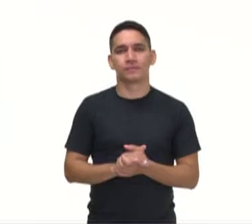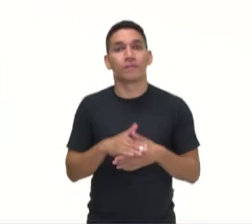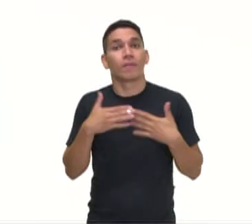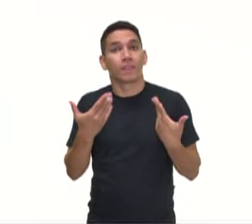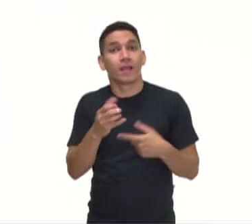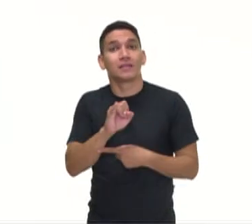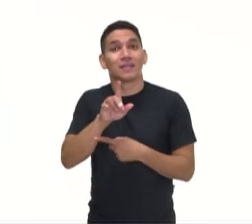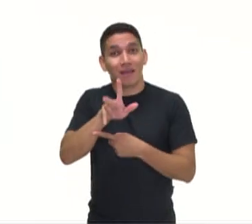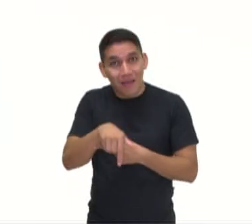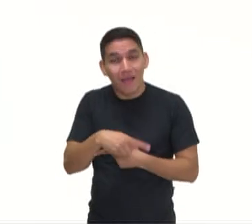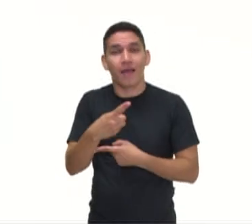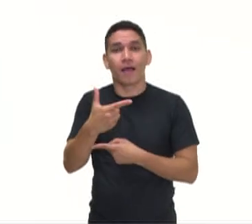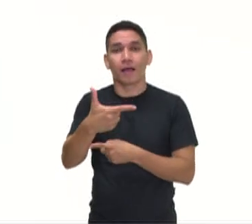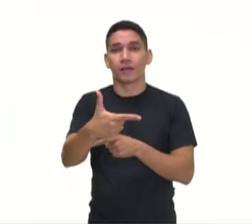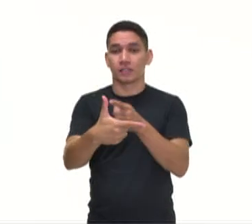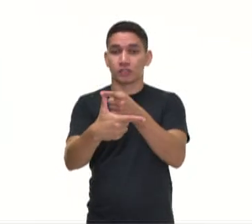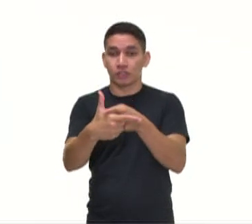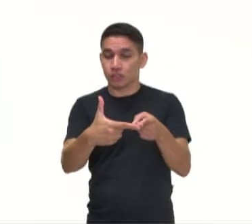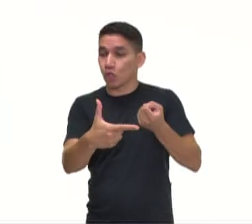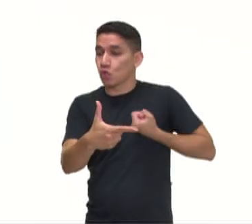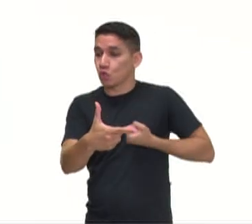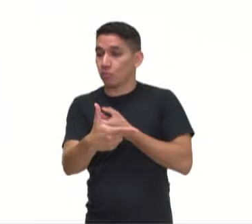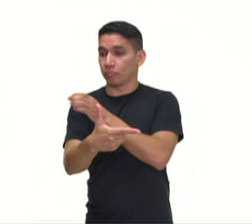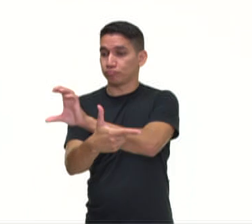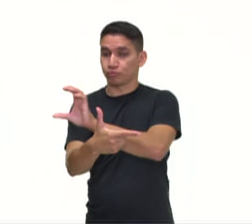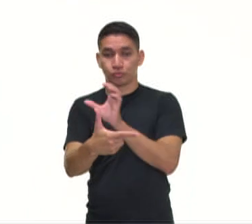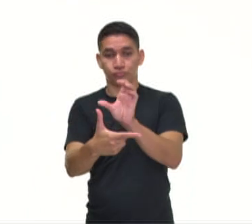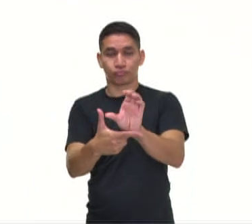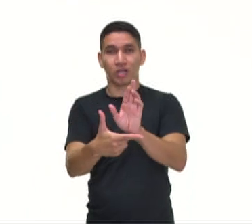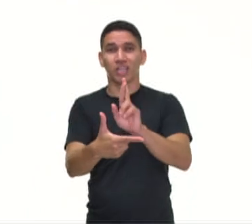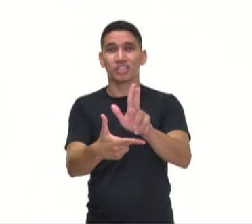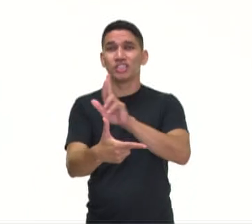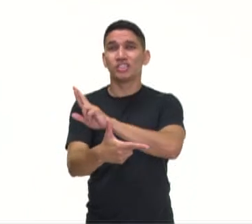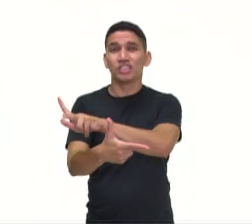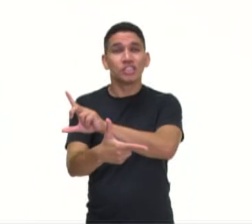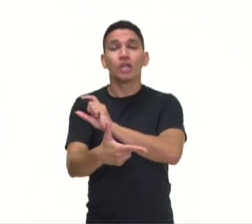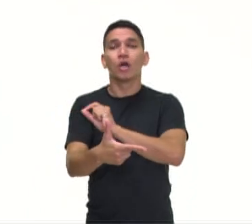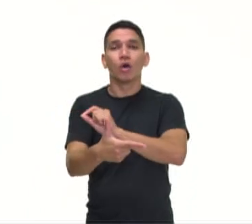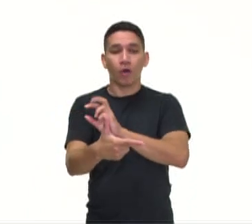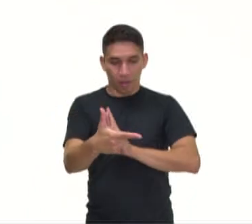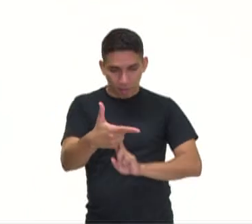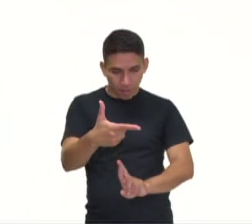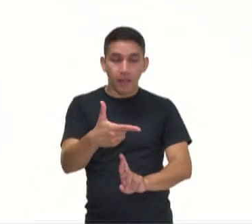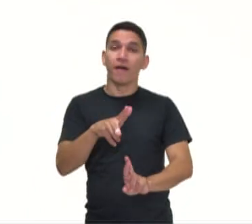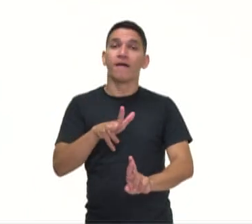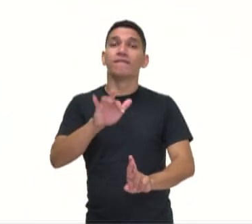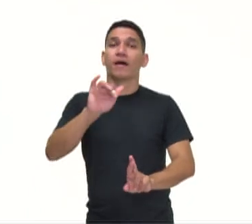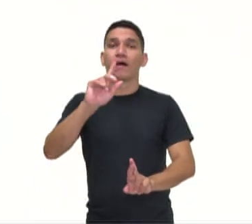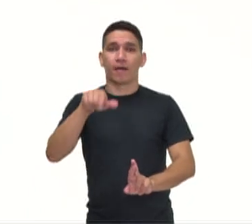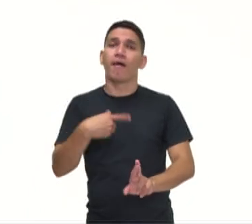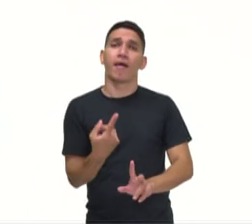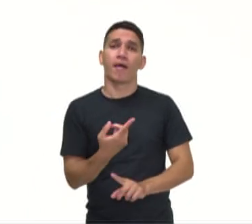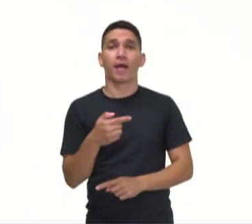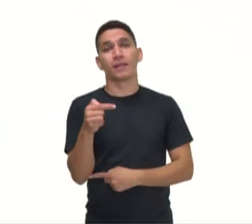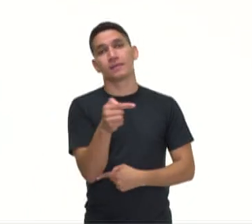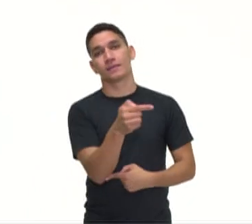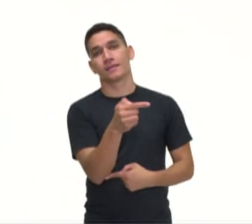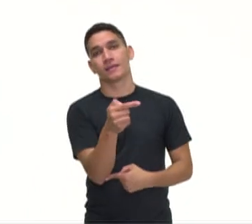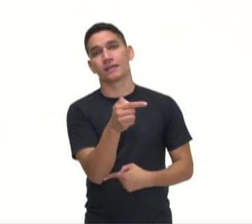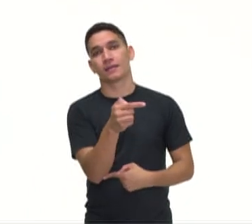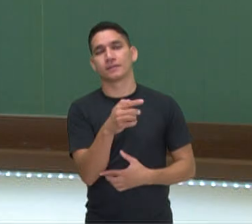E quando dividimos dois números com sinais diferentes, o resultado dessa